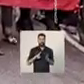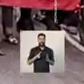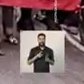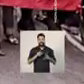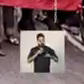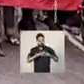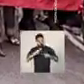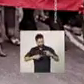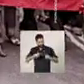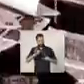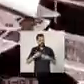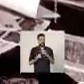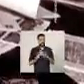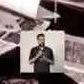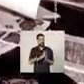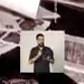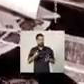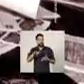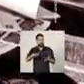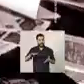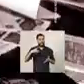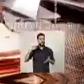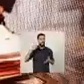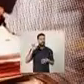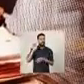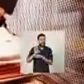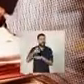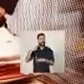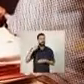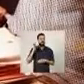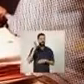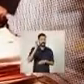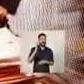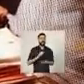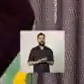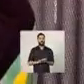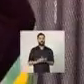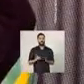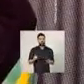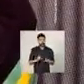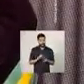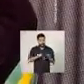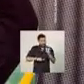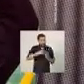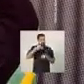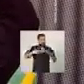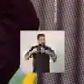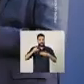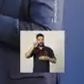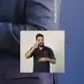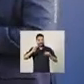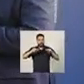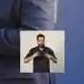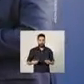já foi preso político que já foi criador de jornal de bairro já foi deputado estadual já foi deputado federal e foi meu primeiro ministro